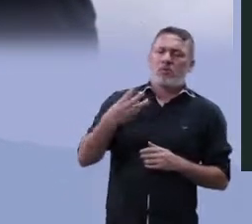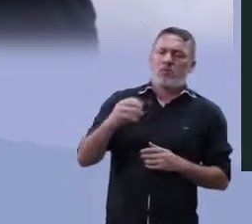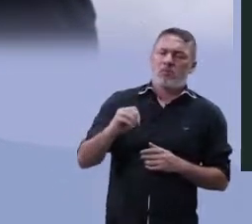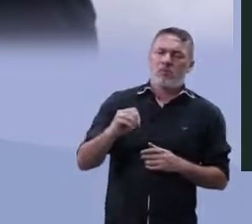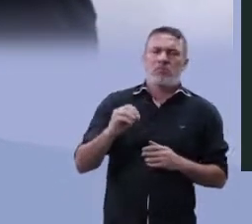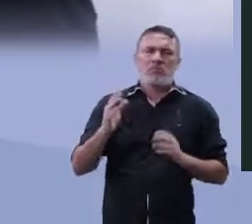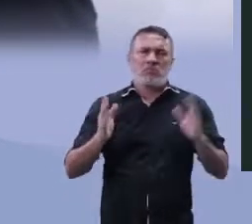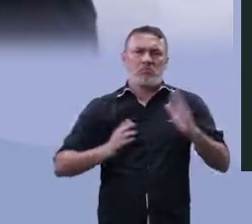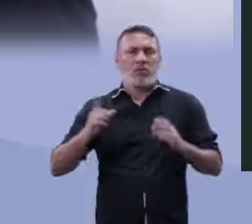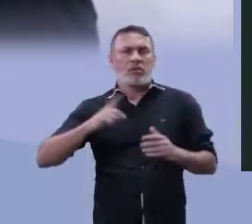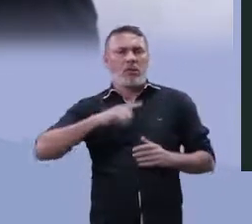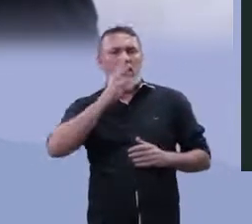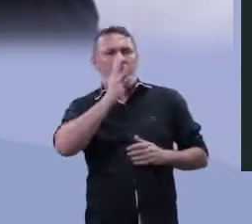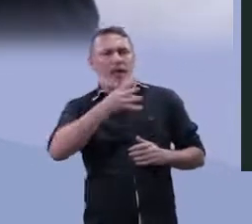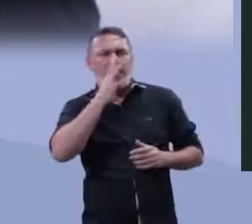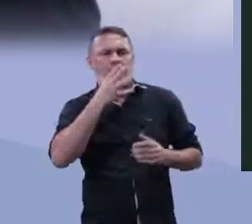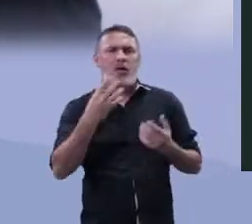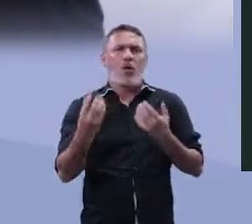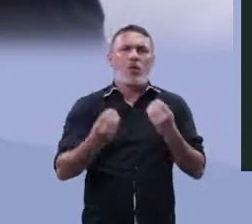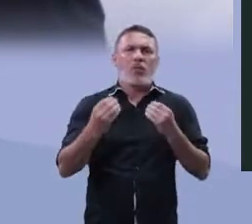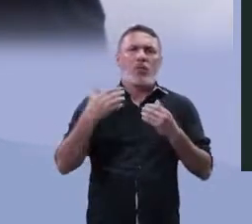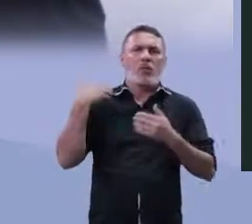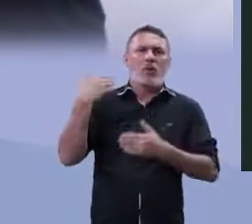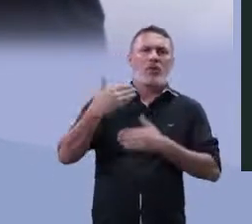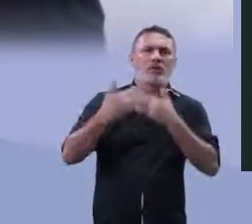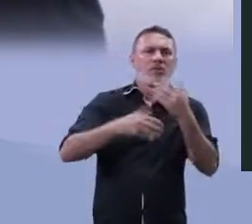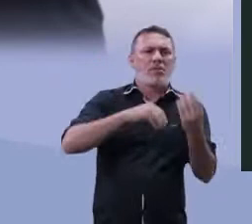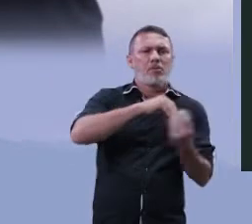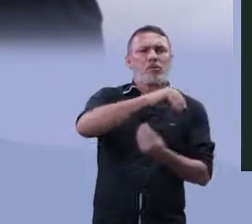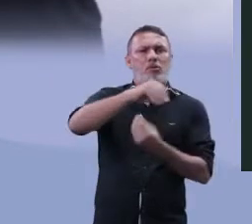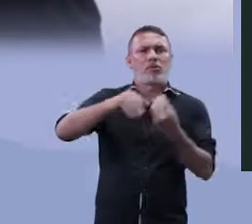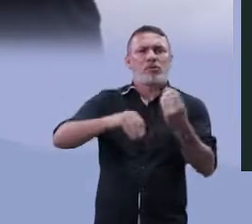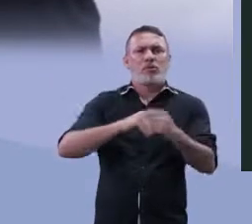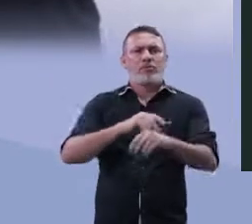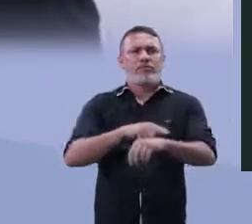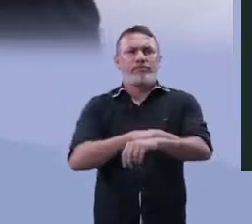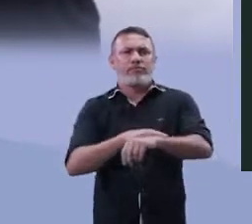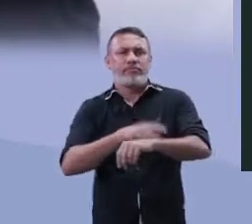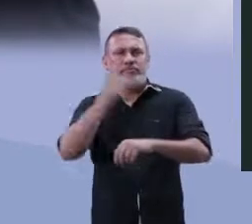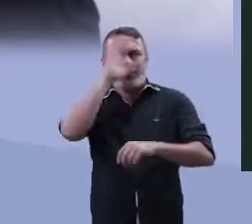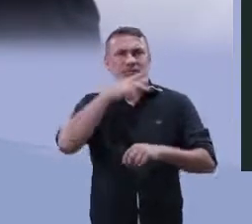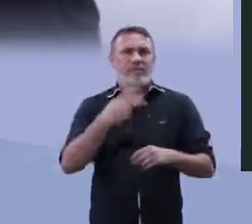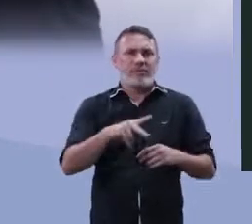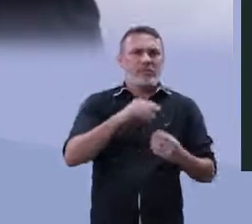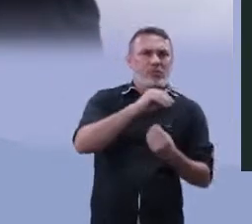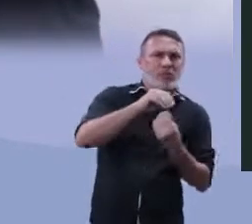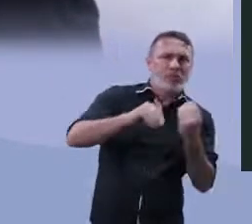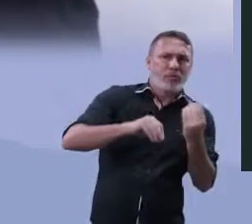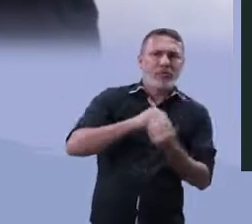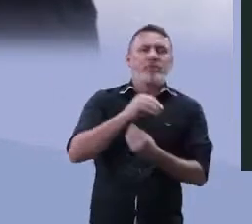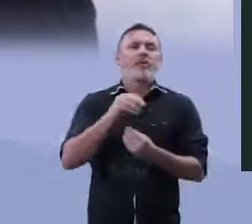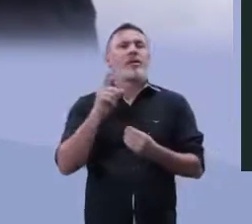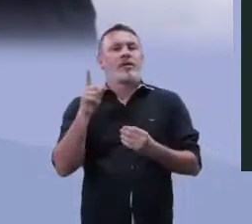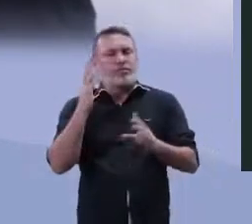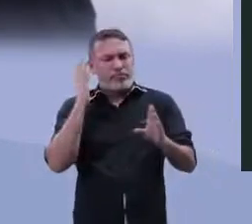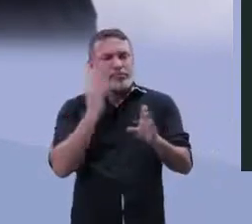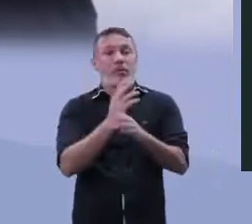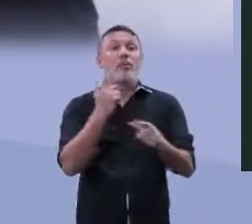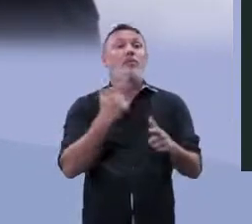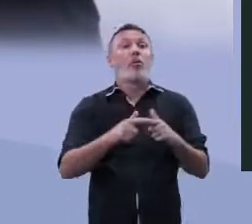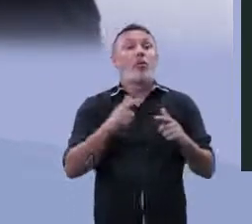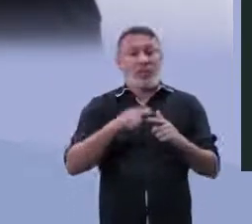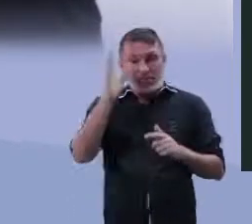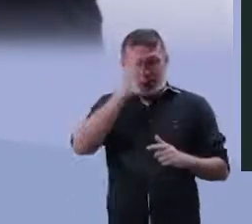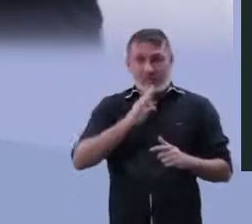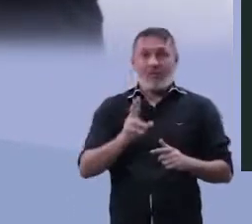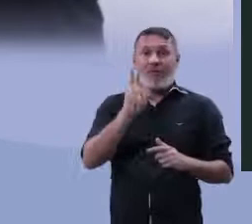ele traz críticas ao processo de miscigenação verificado no Brasil. Então, ele coloca que um dos grandes problemas, um dos